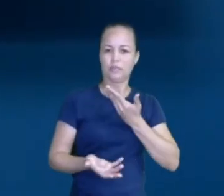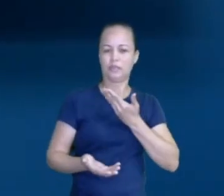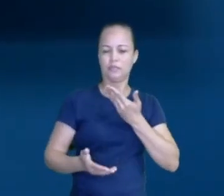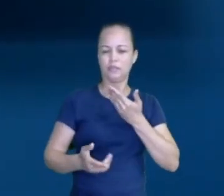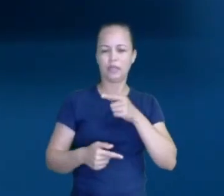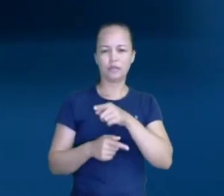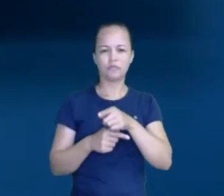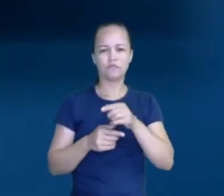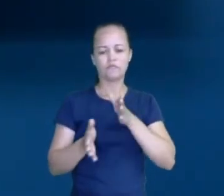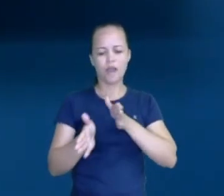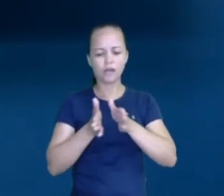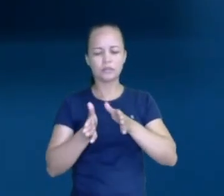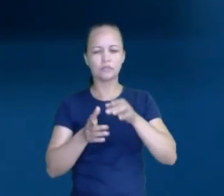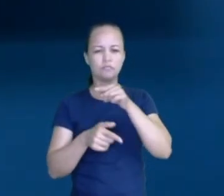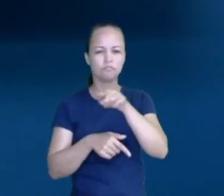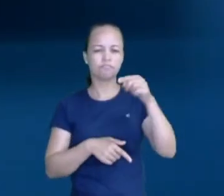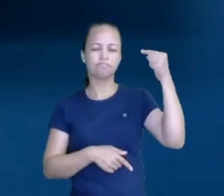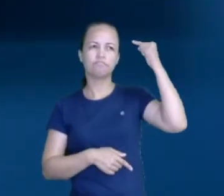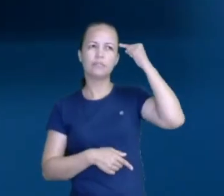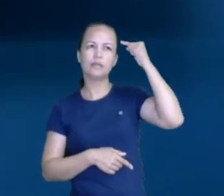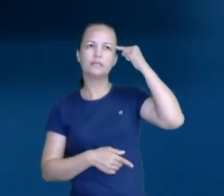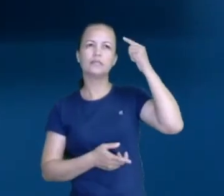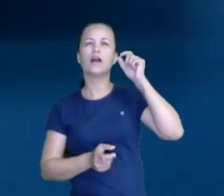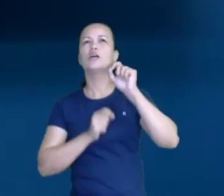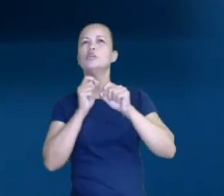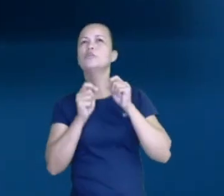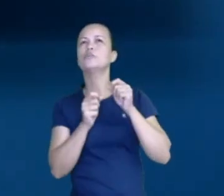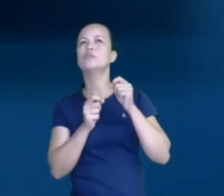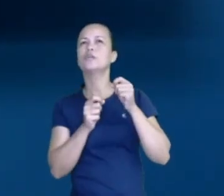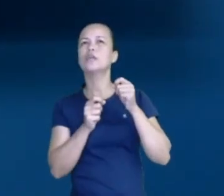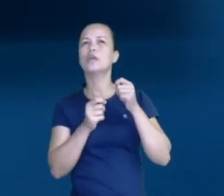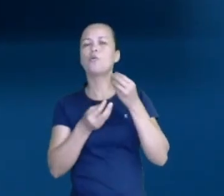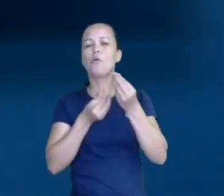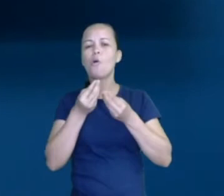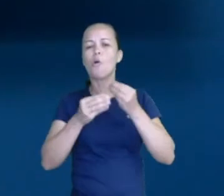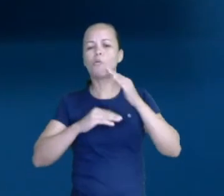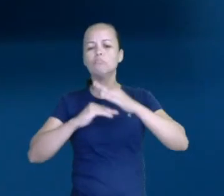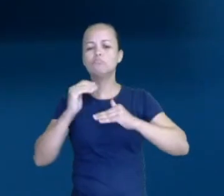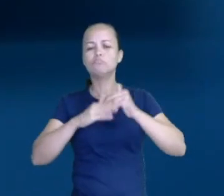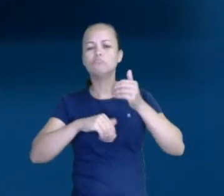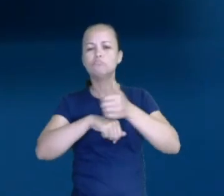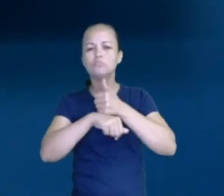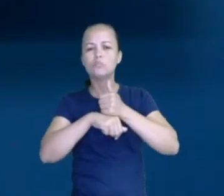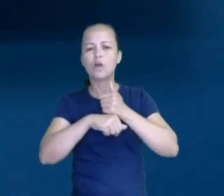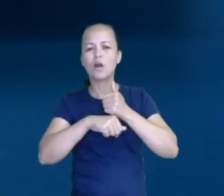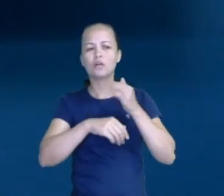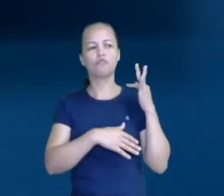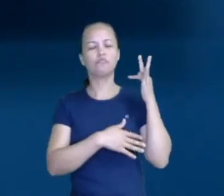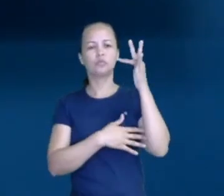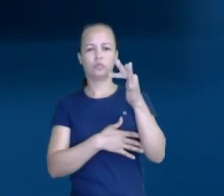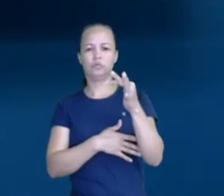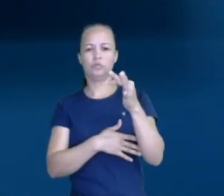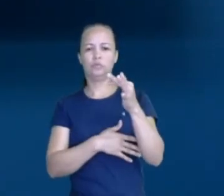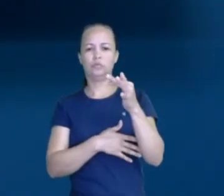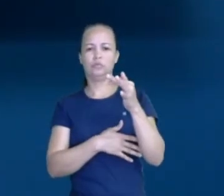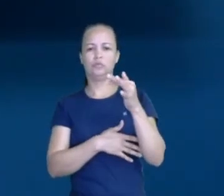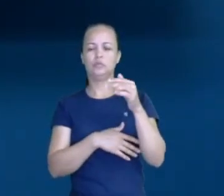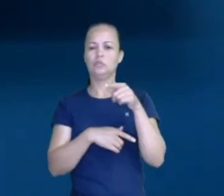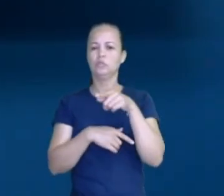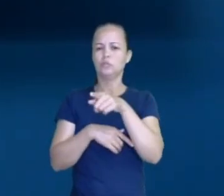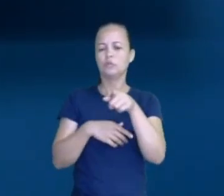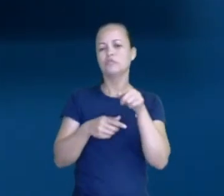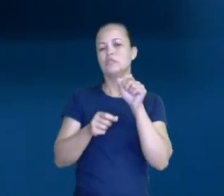a pensar e a se preparar para o futuro. Como assim? Sobre o que você vai querer ser quando